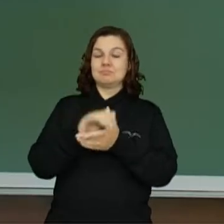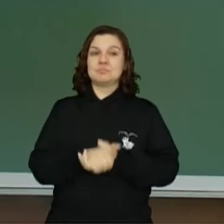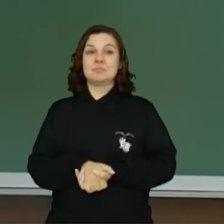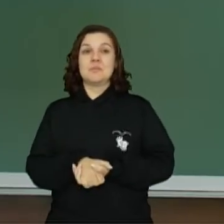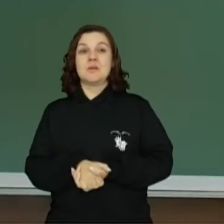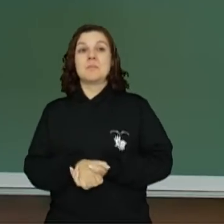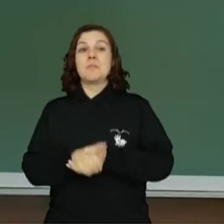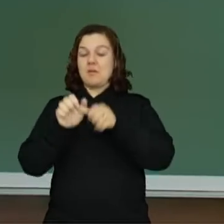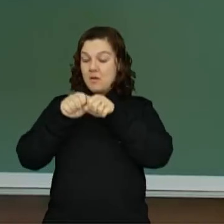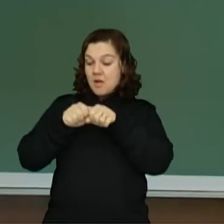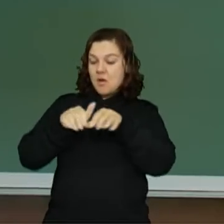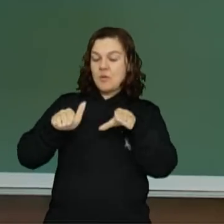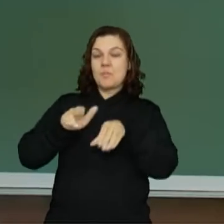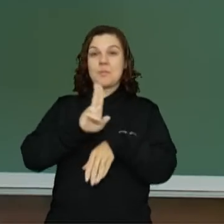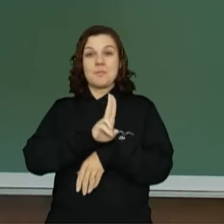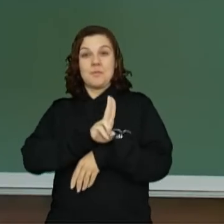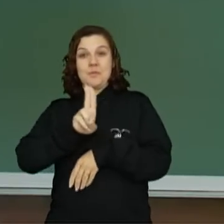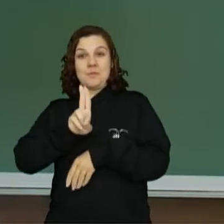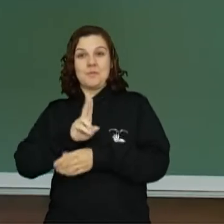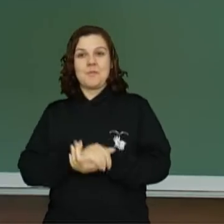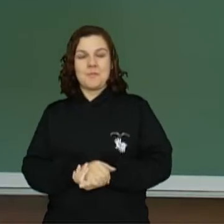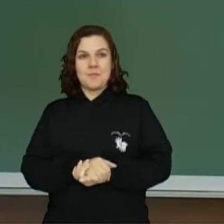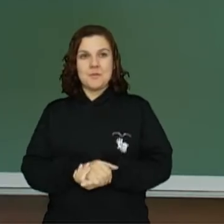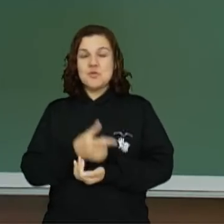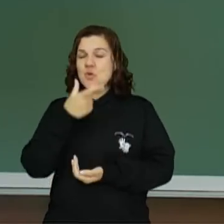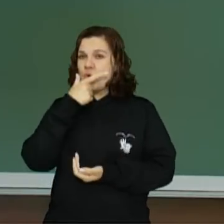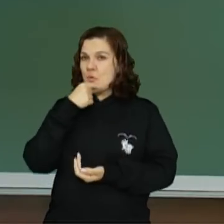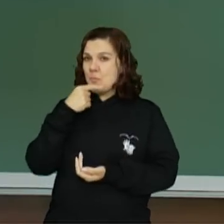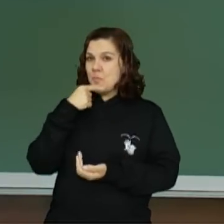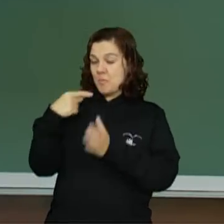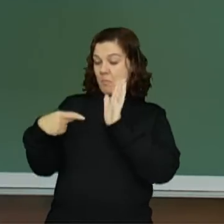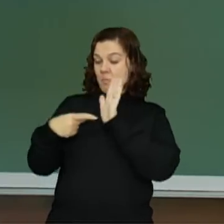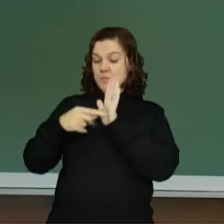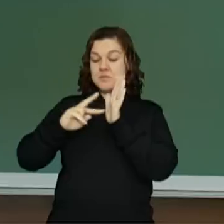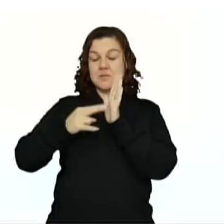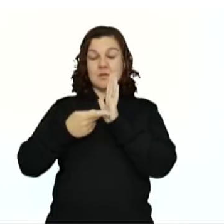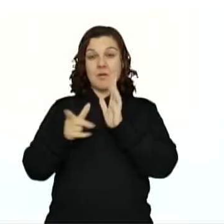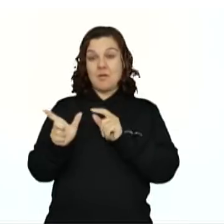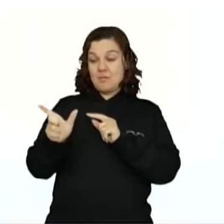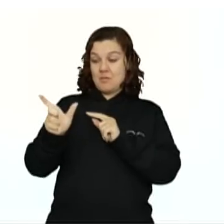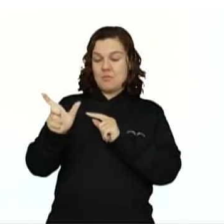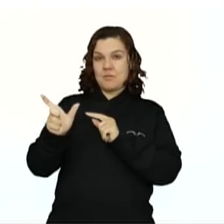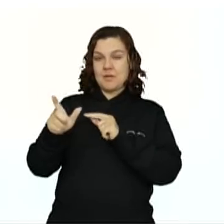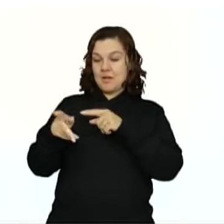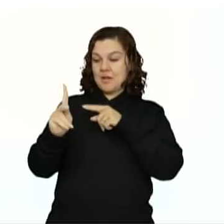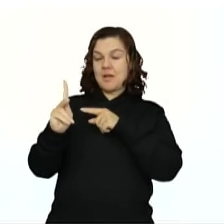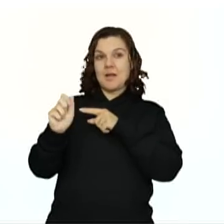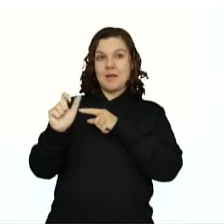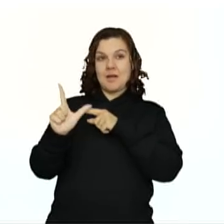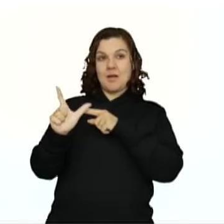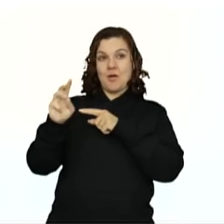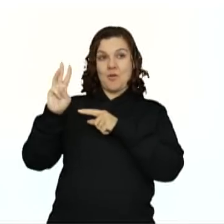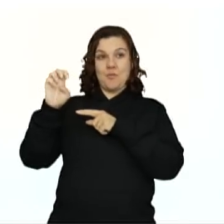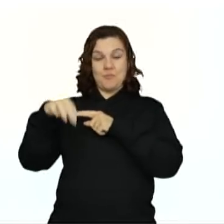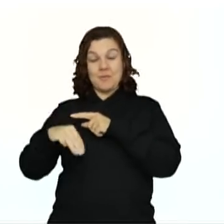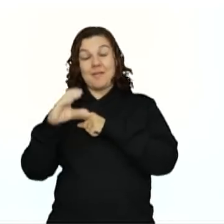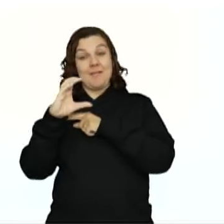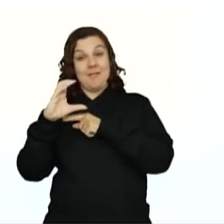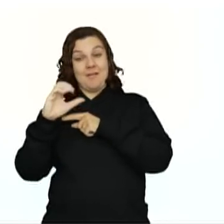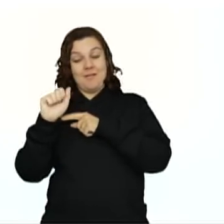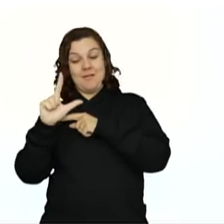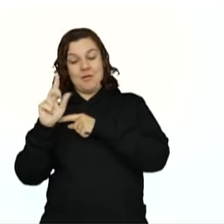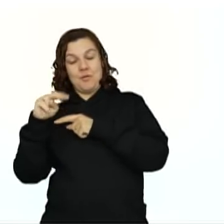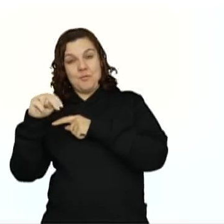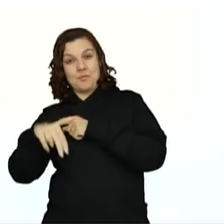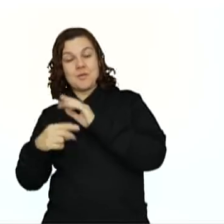letra A. Amplia o nome. O menino amplia o sentido da palavra Calvin. E essa